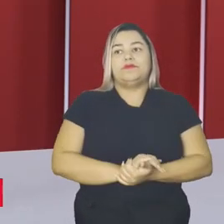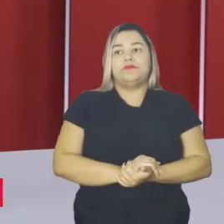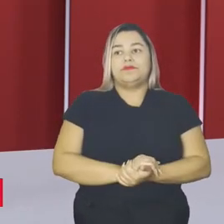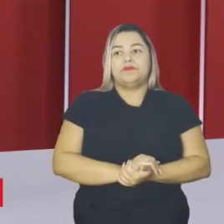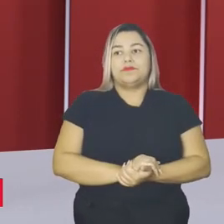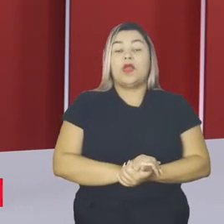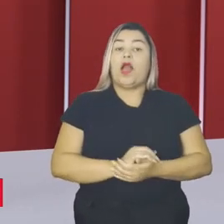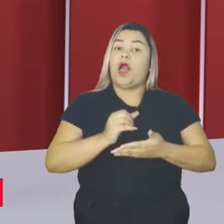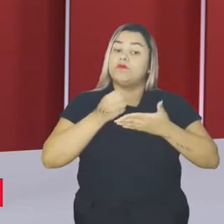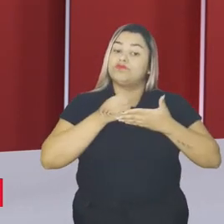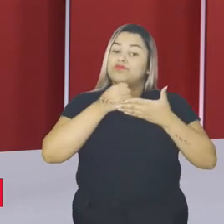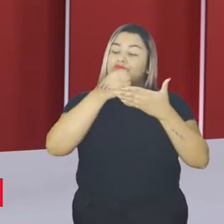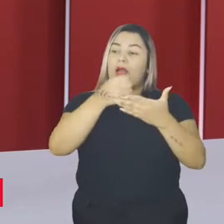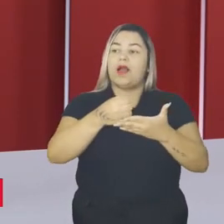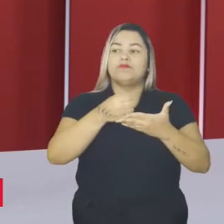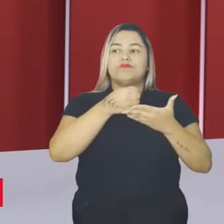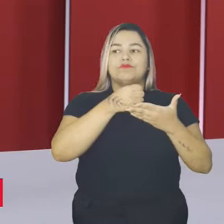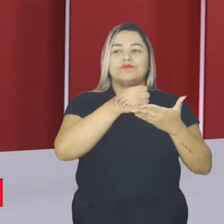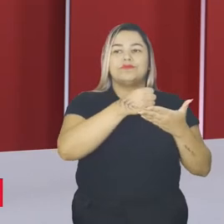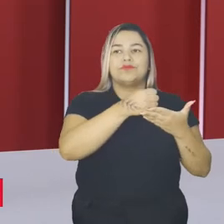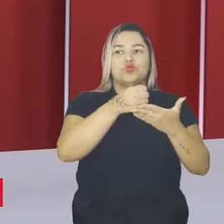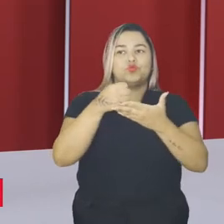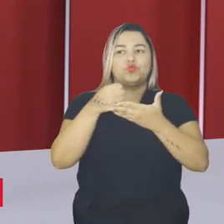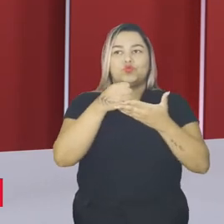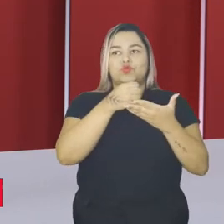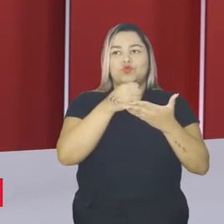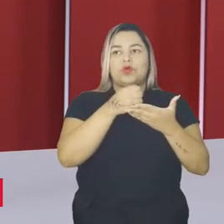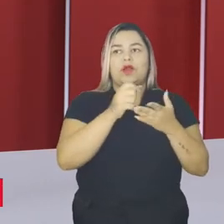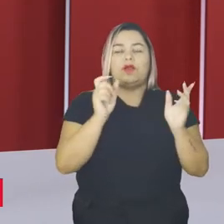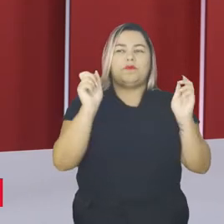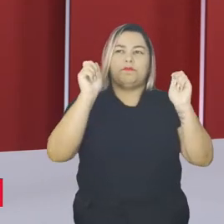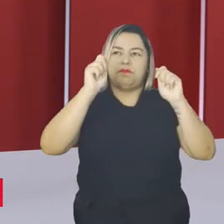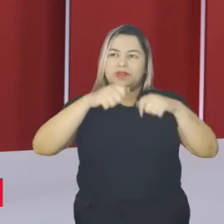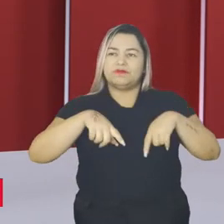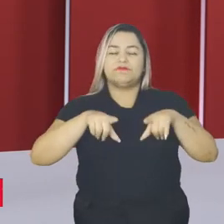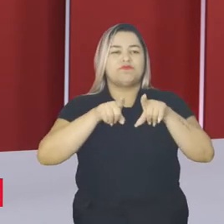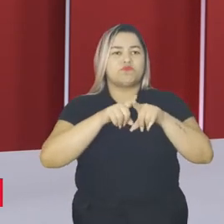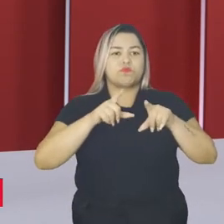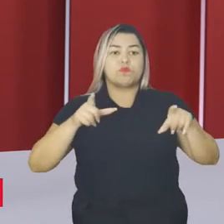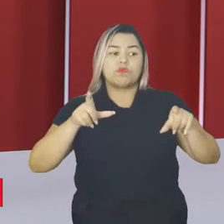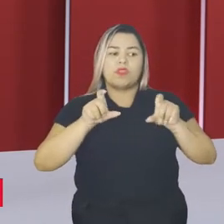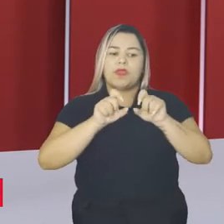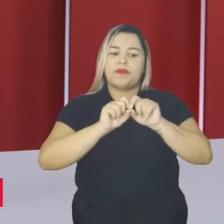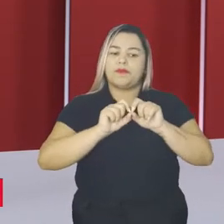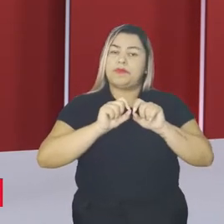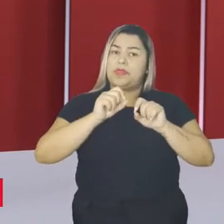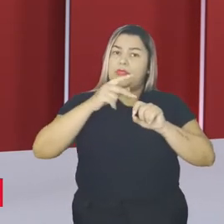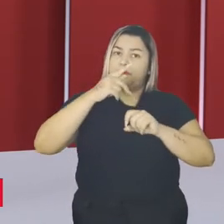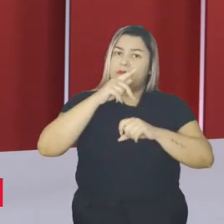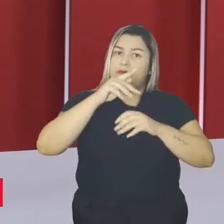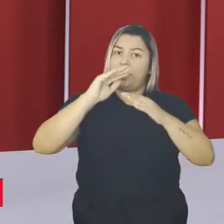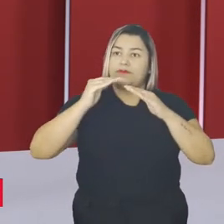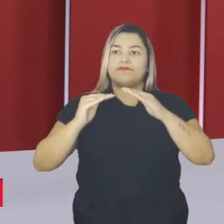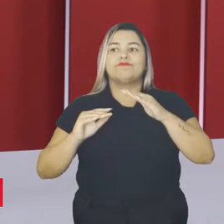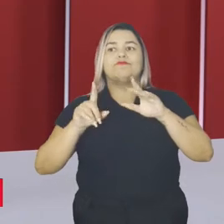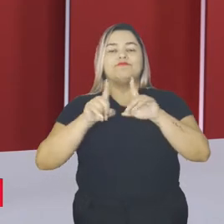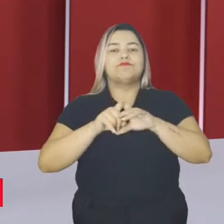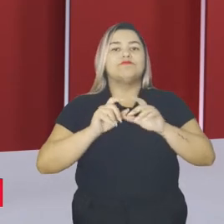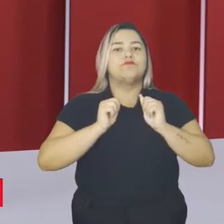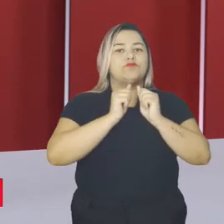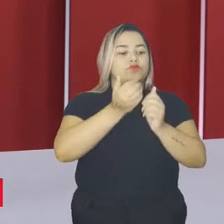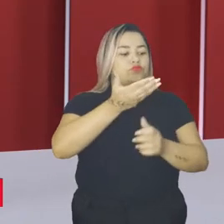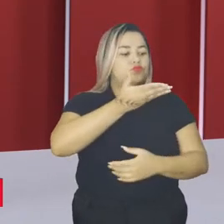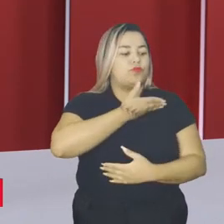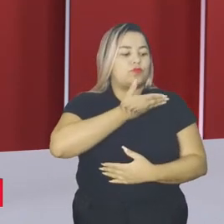a contribuição dela aqui, olha, que é preciso intensificar a mobilização nas periferias e organizar a companheirada para atuar junto ao